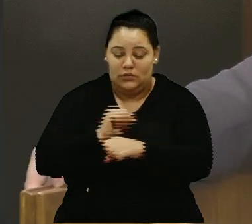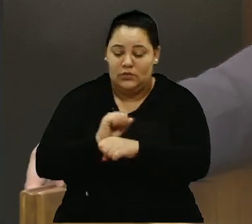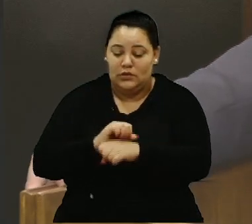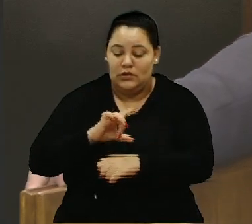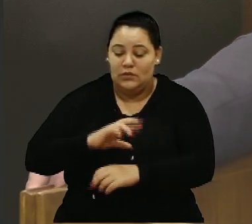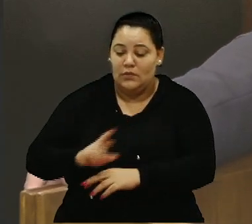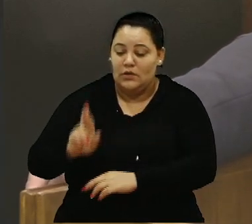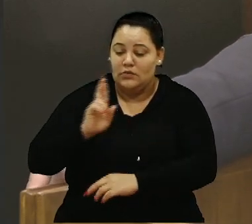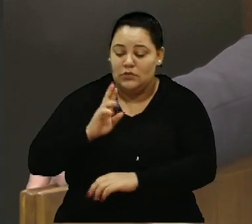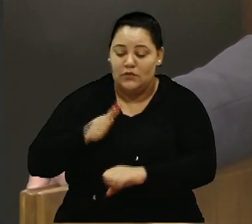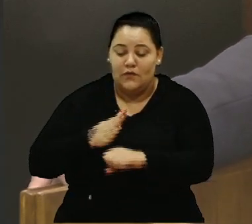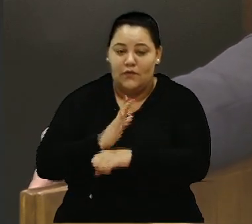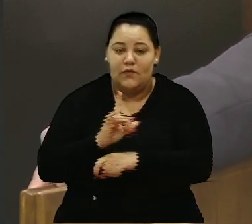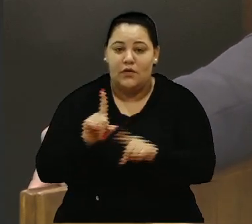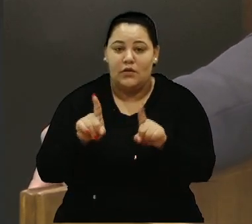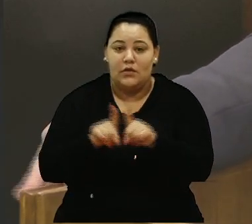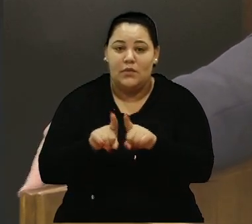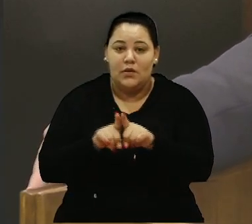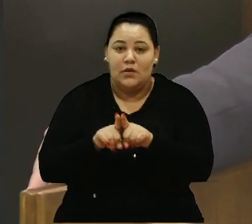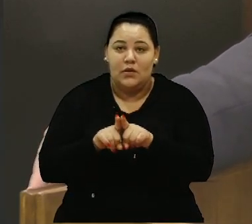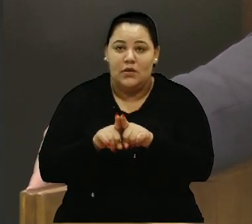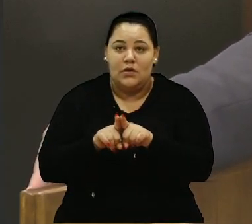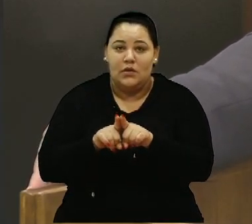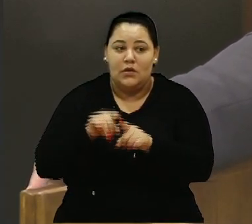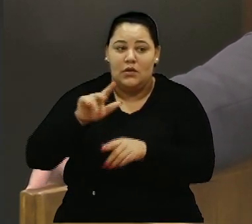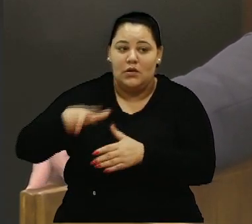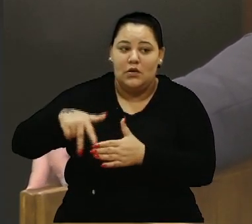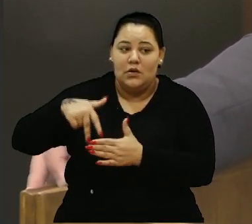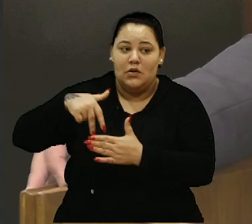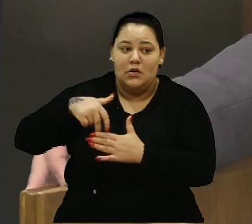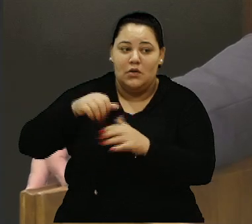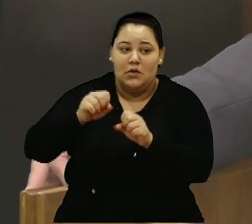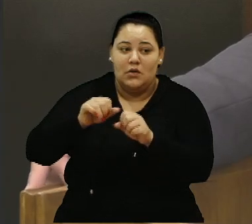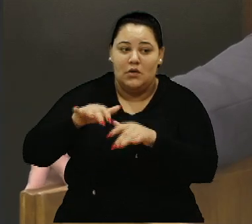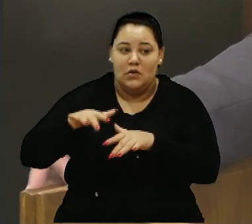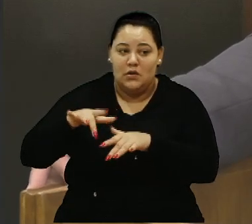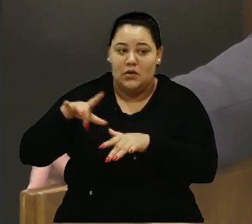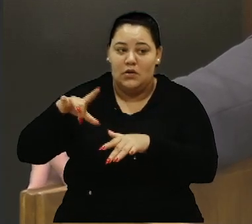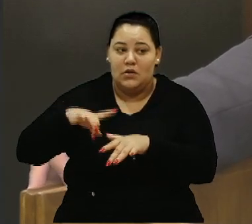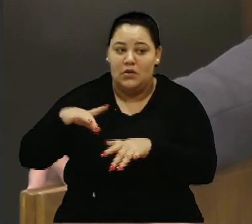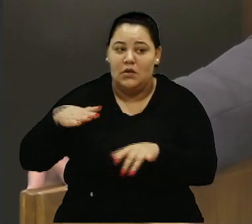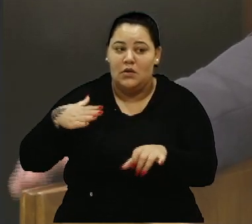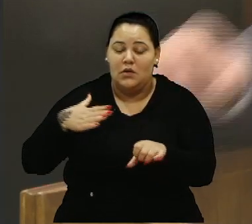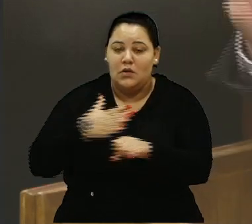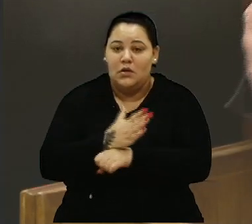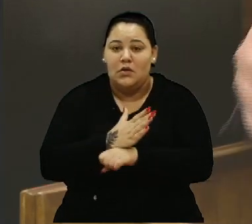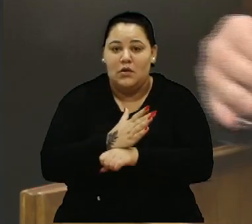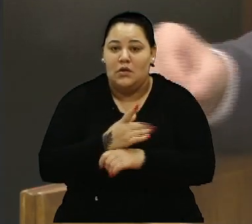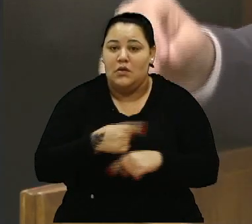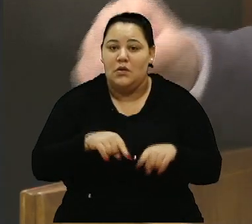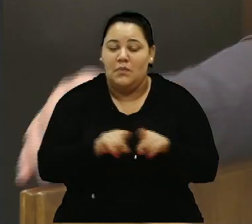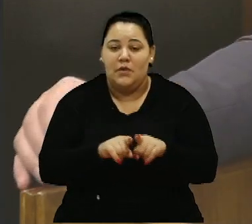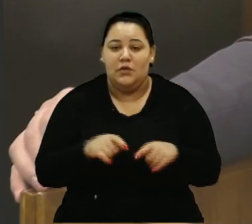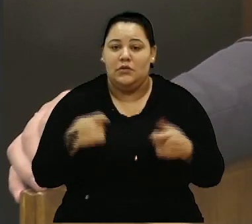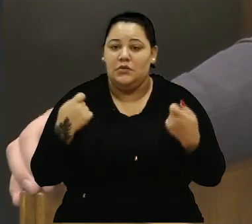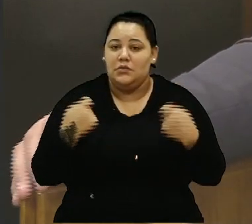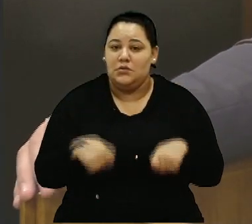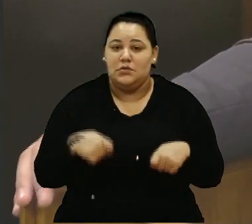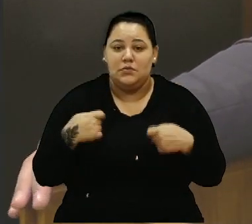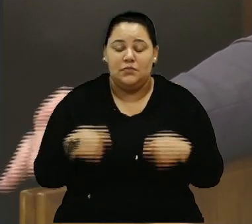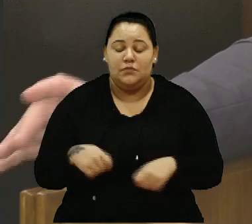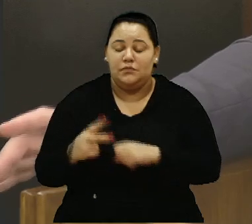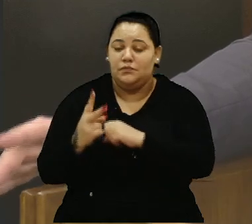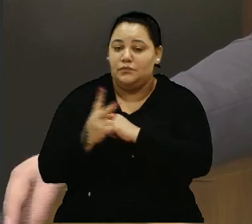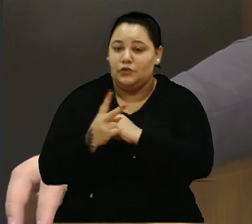para trazer à tribuna, trazer ao plenário e certamente ter a aprovação dos colegas, haja visto a necessidade da proteção